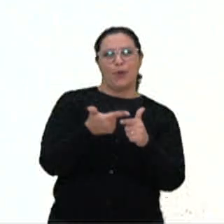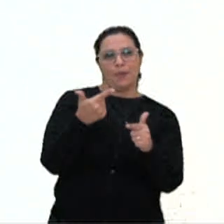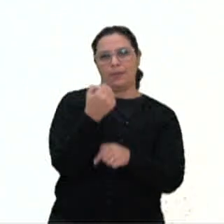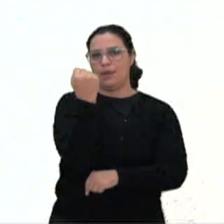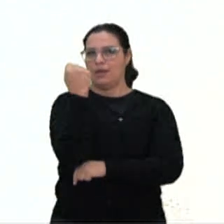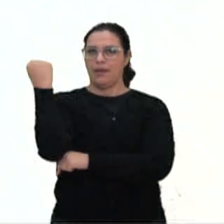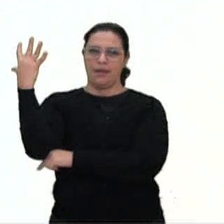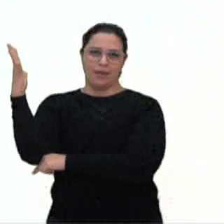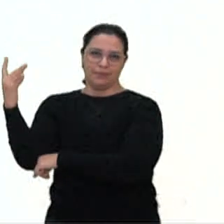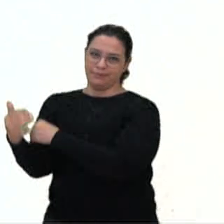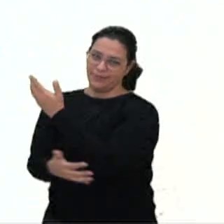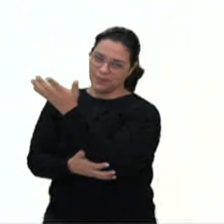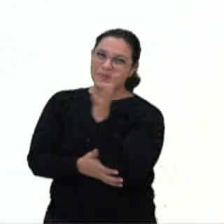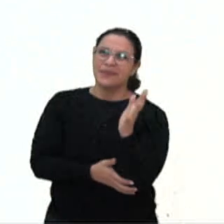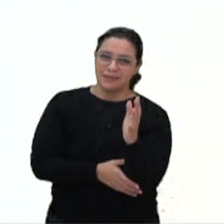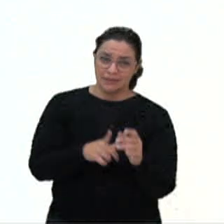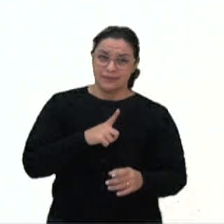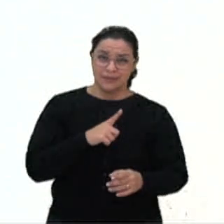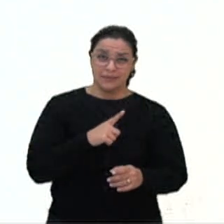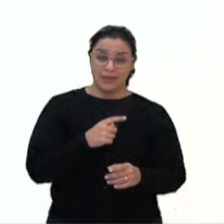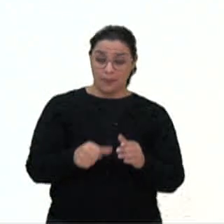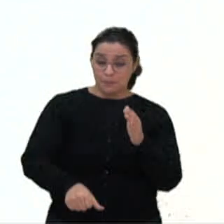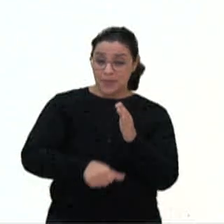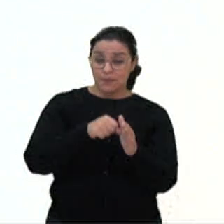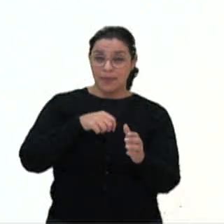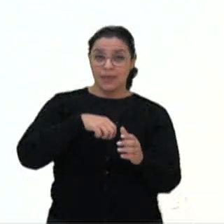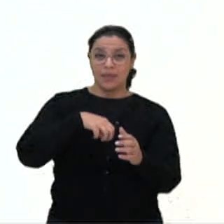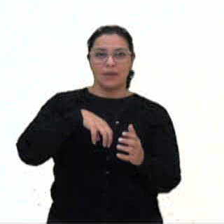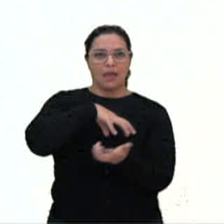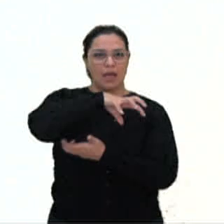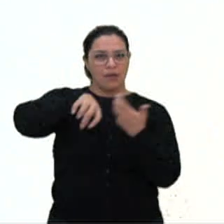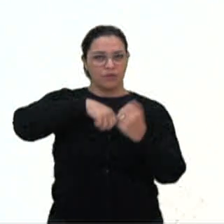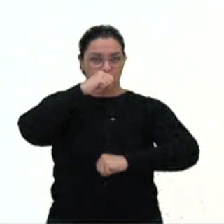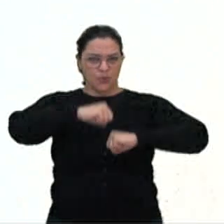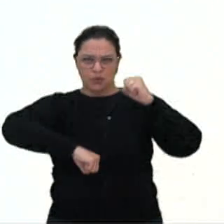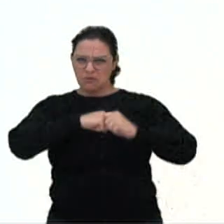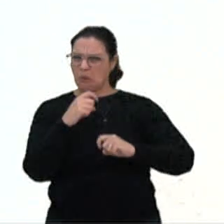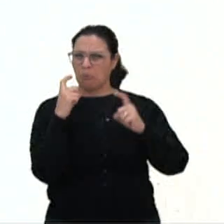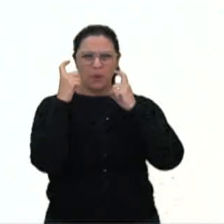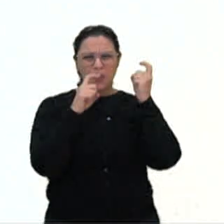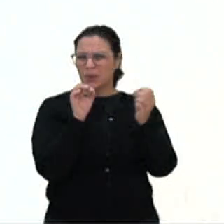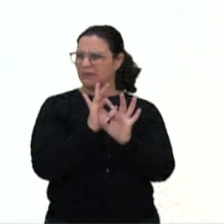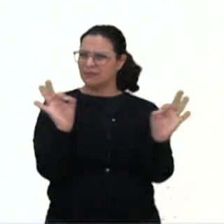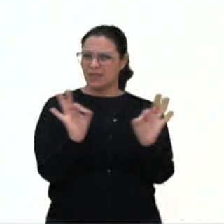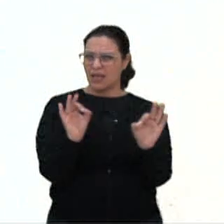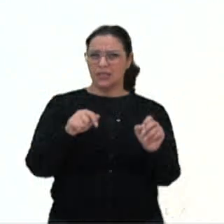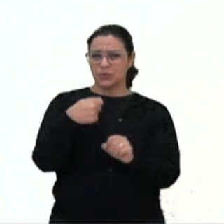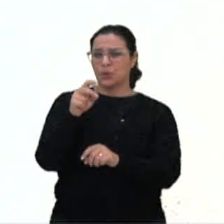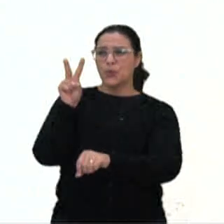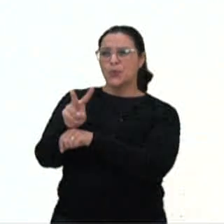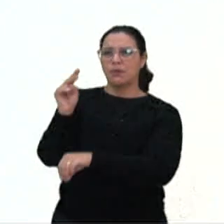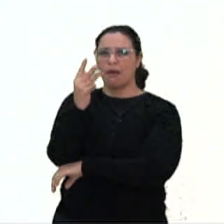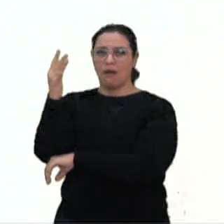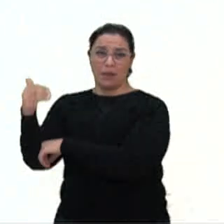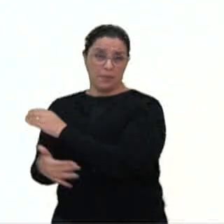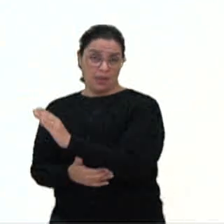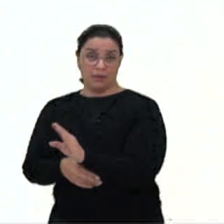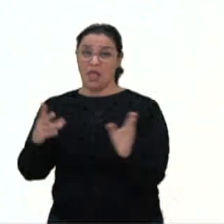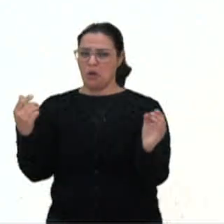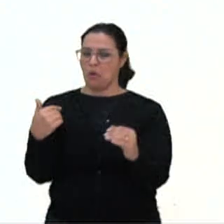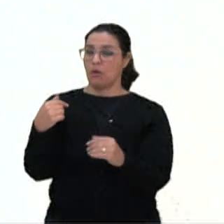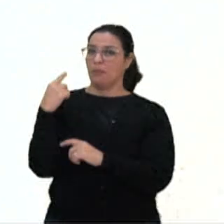ambientais. Lá na primeira revolução industrial, a gente não tem uma preocupação ambiental, né? A preocupação é